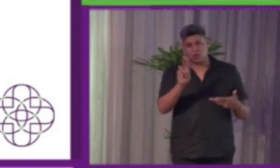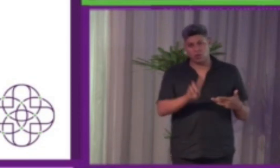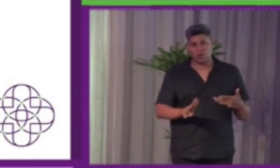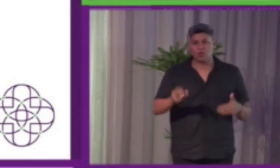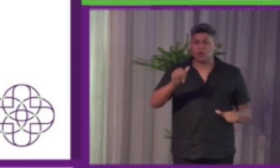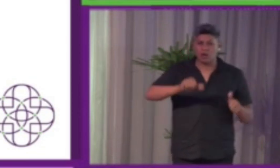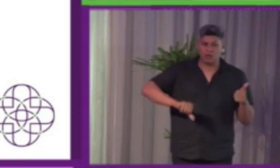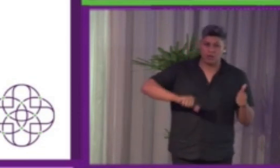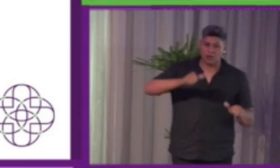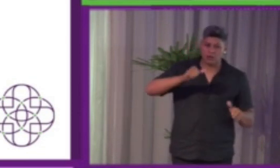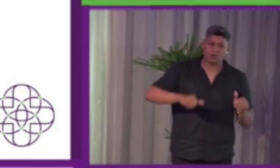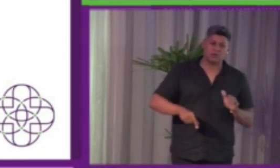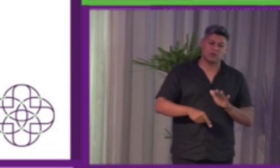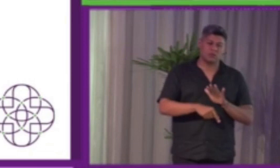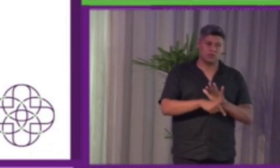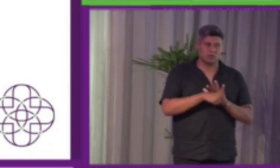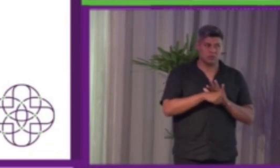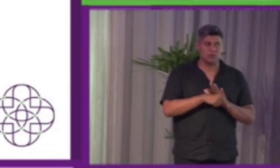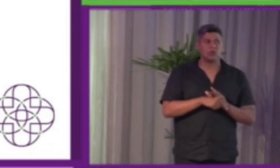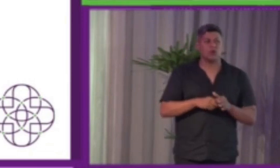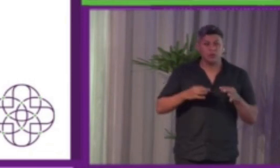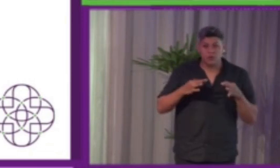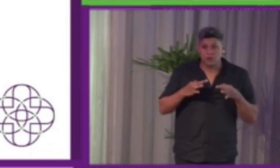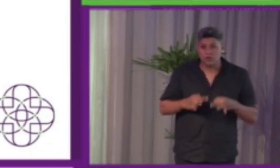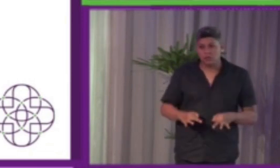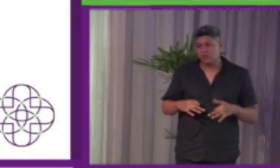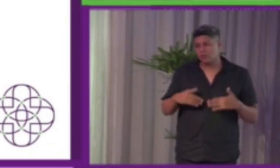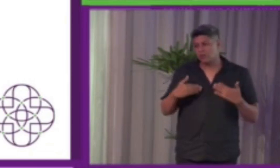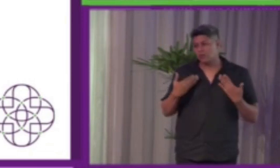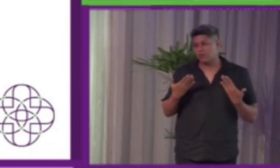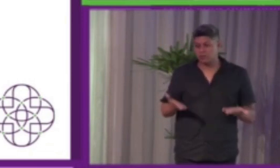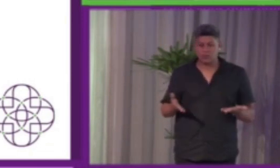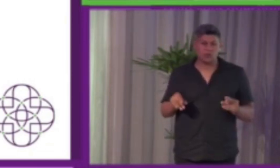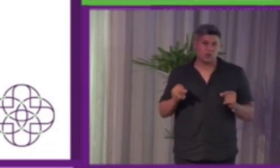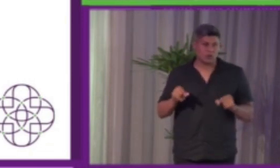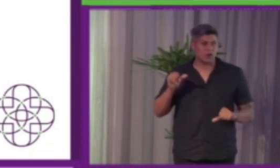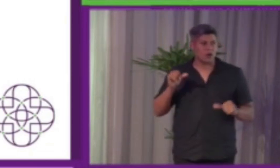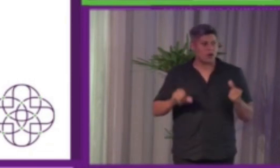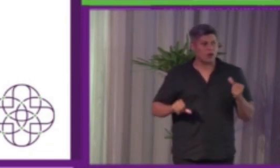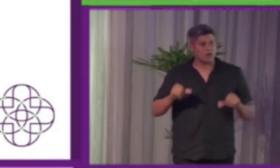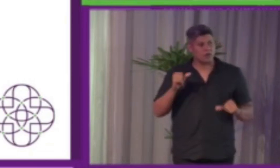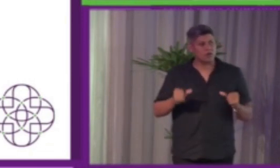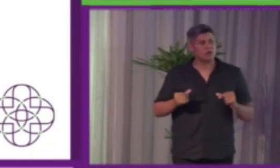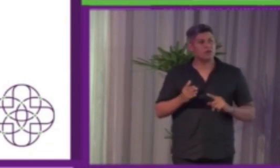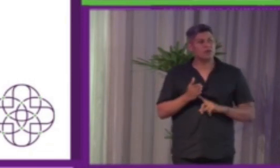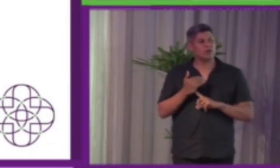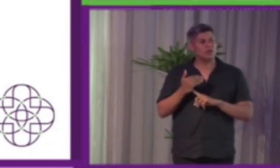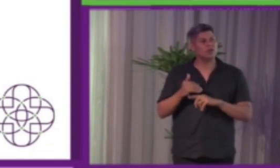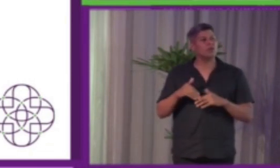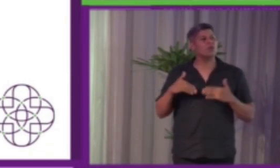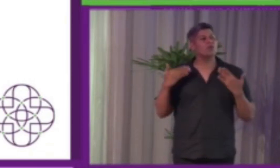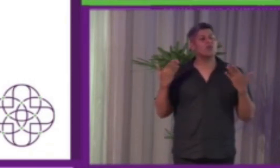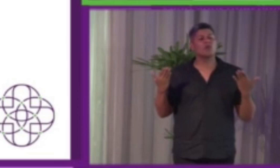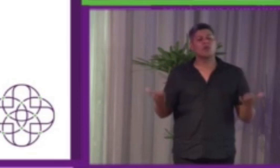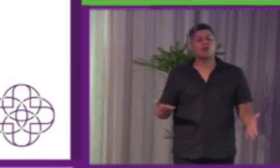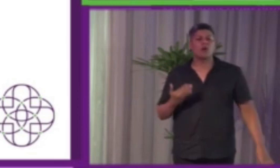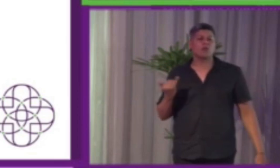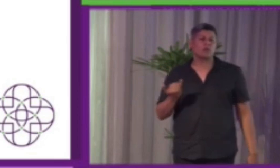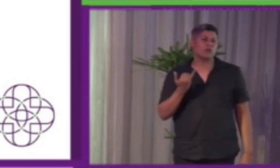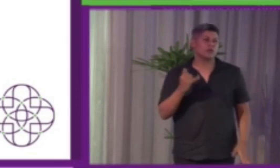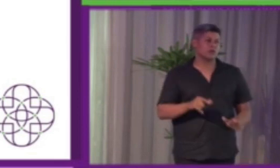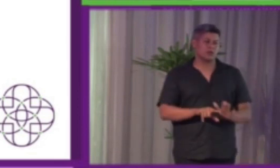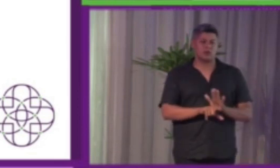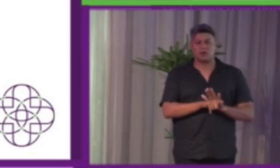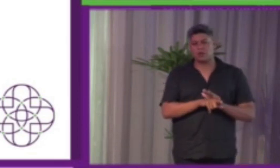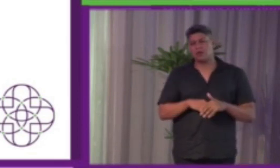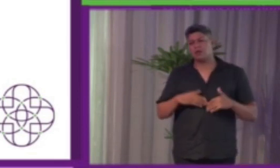análises de custo-efetividade, então, para avaliação de tecnologia. Qual foi a importância dessa lei? Qual